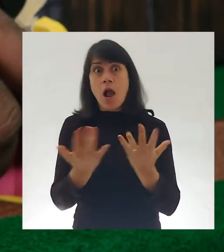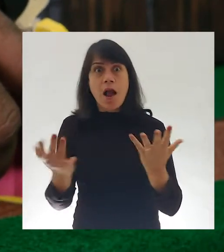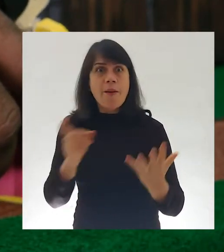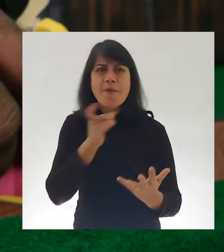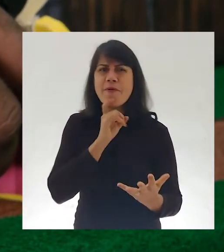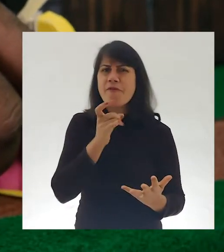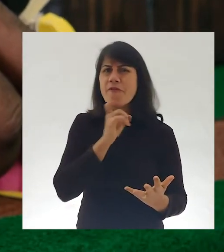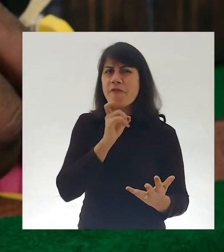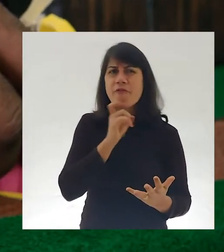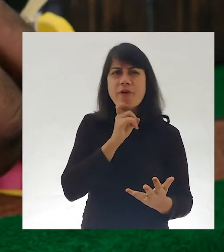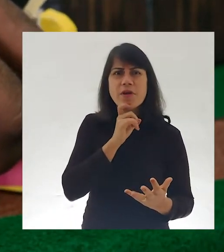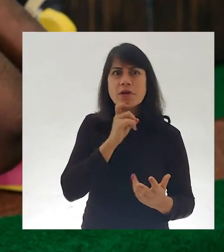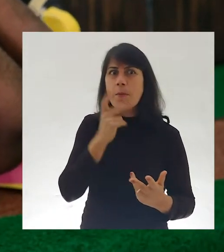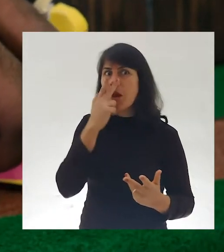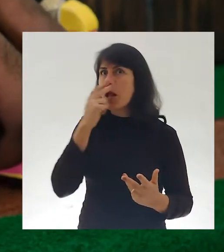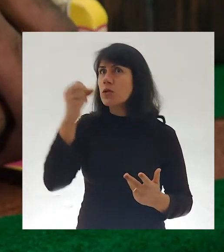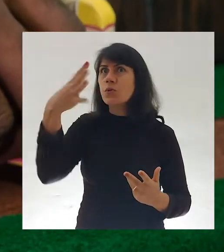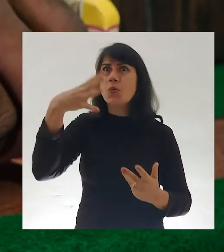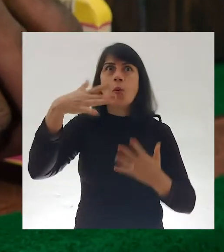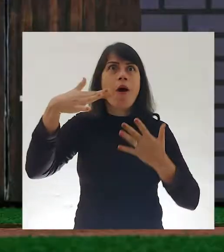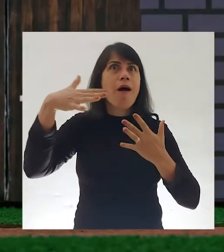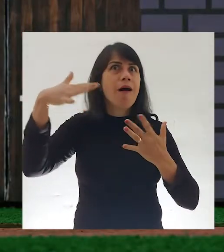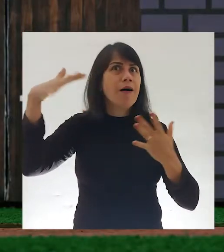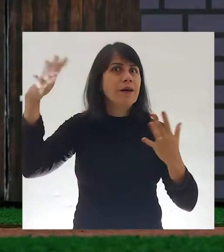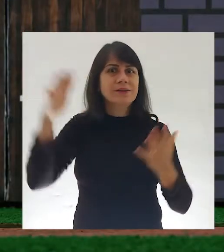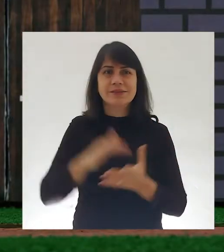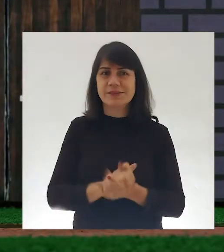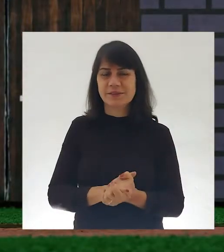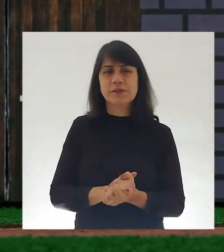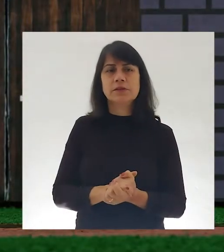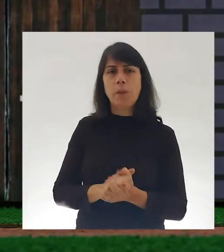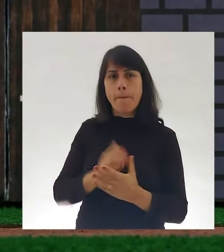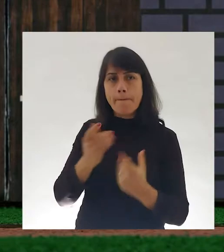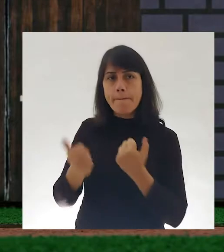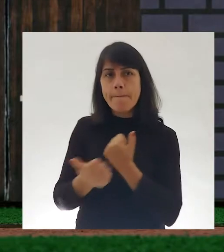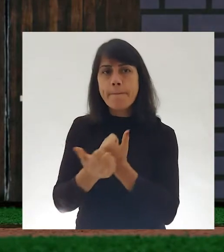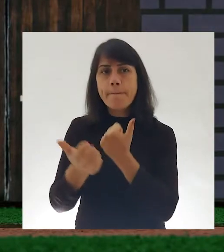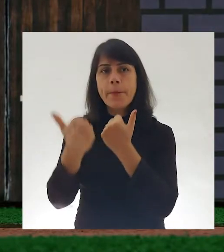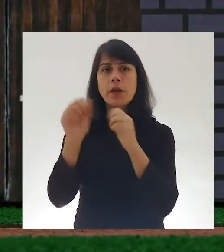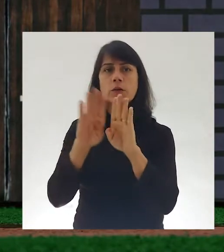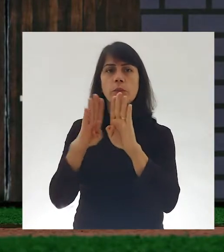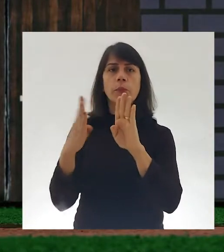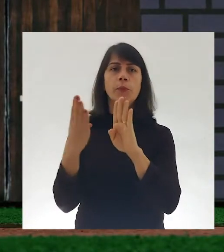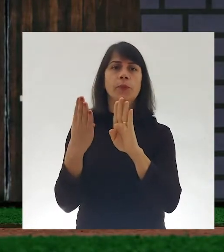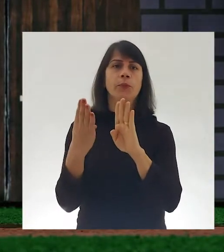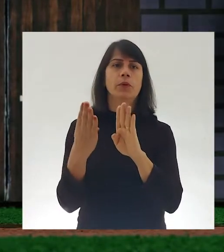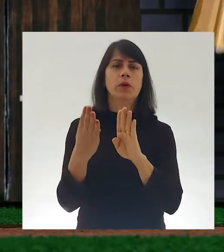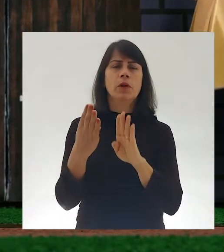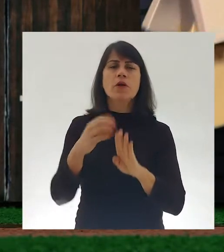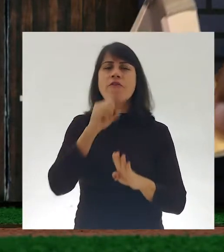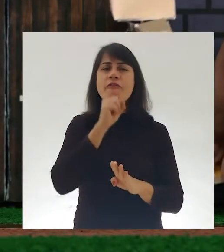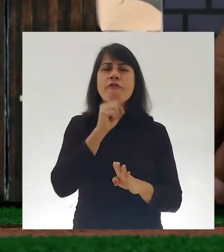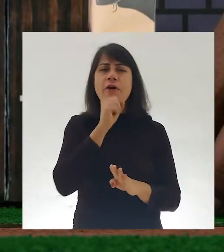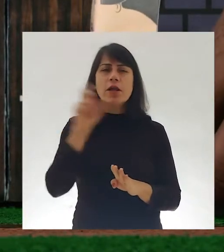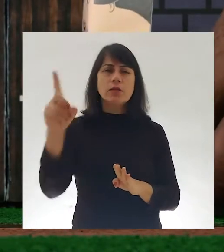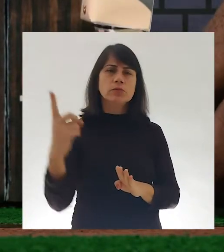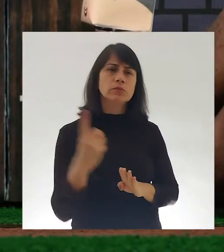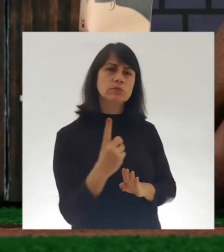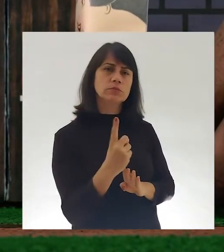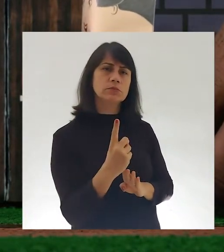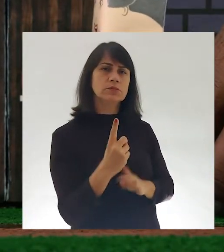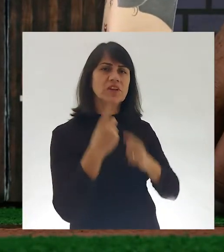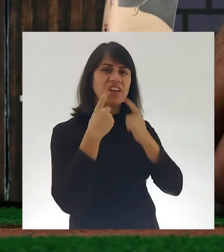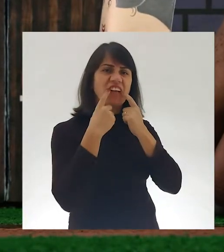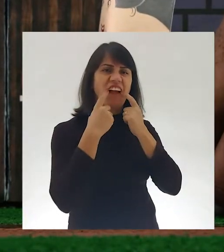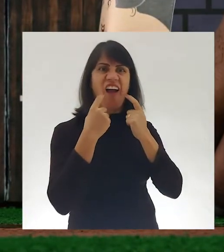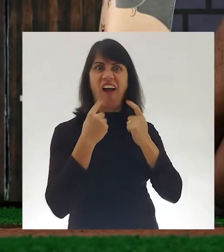verde parecia iluminada. Quando estava chegando perto da porta, uma velha saiu. Ela